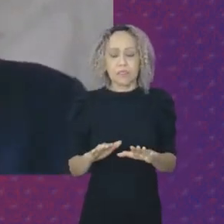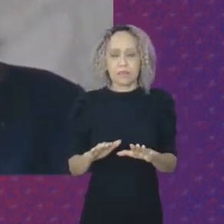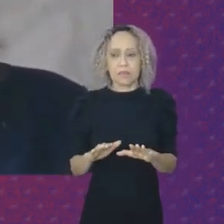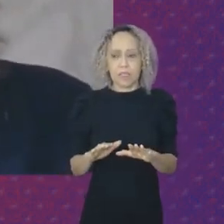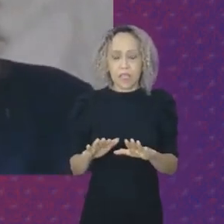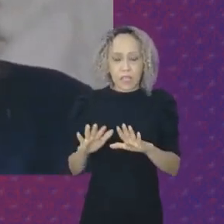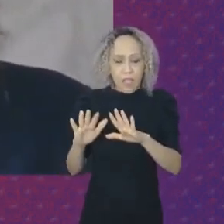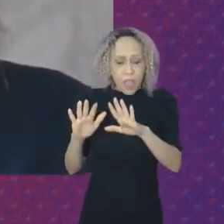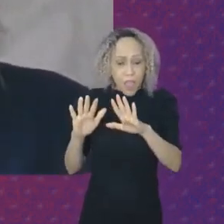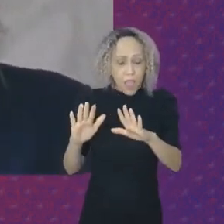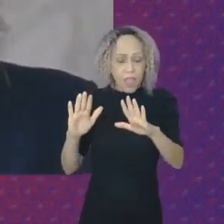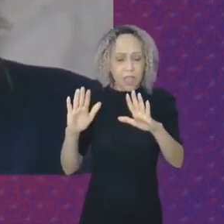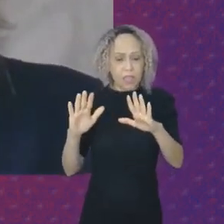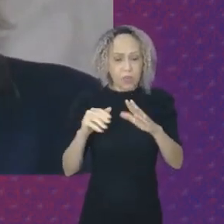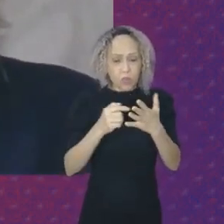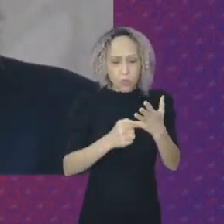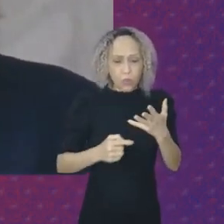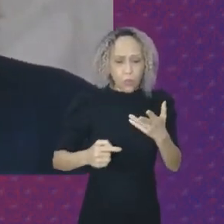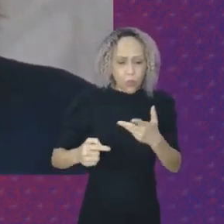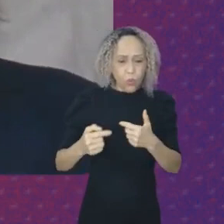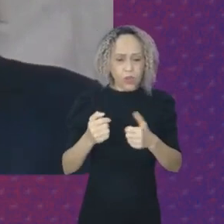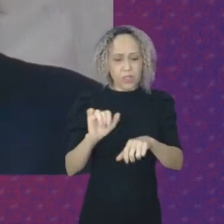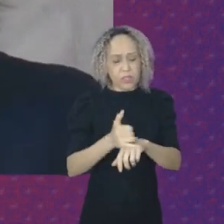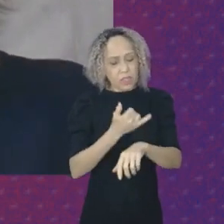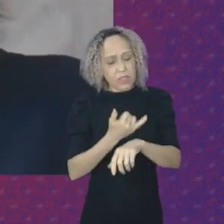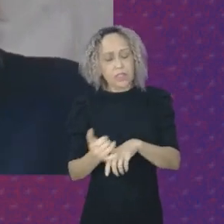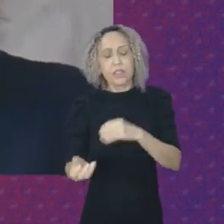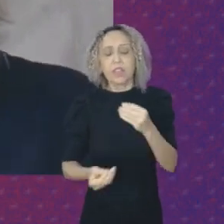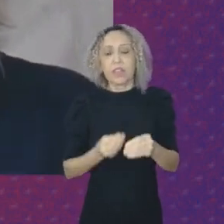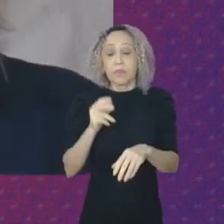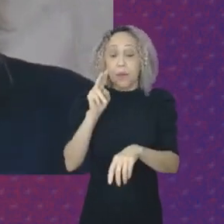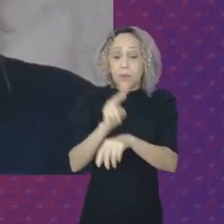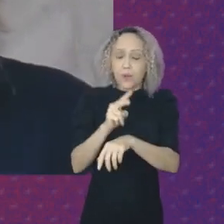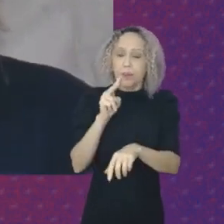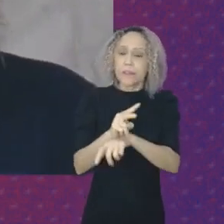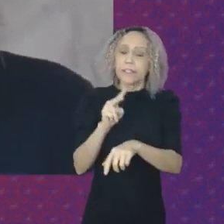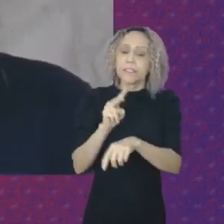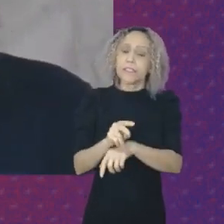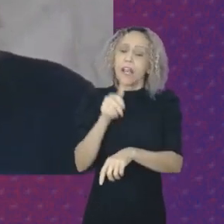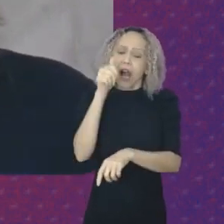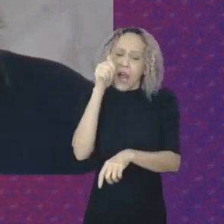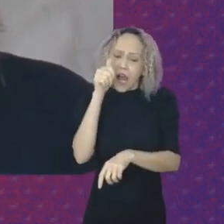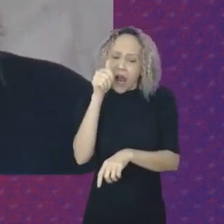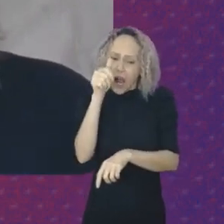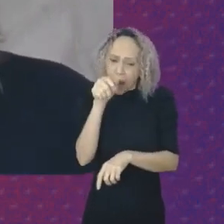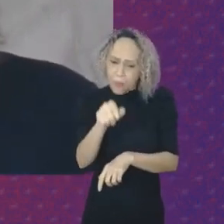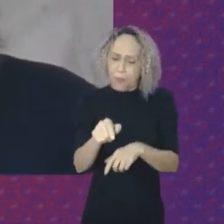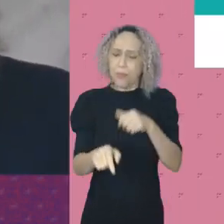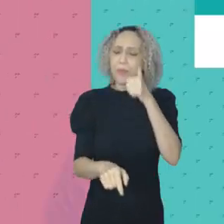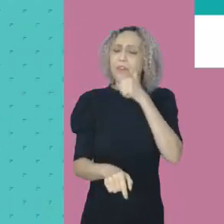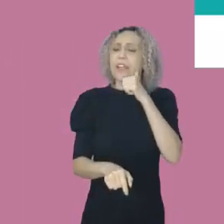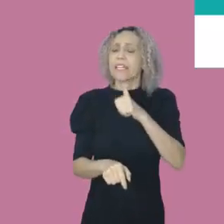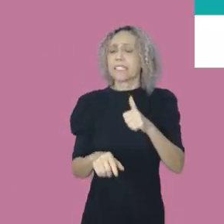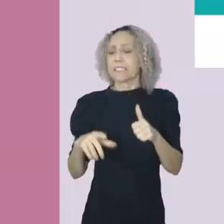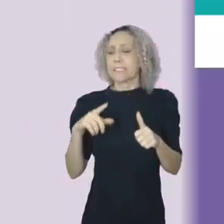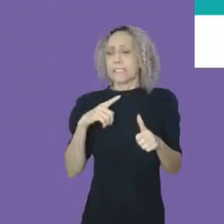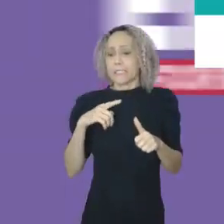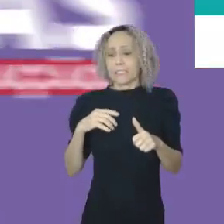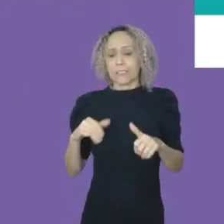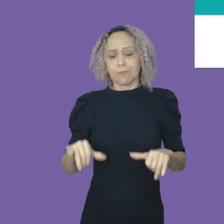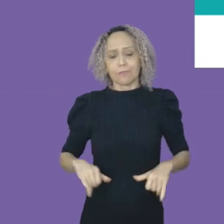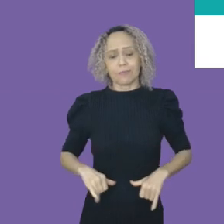para que essa situação de violência não se agrave e essa mulher não venha a sofrer um assassinato, um